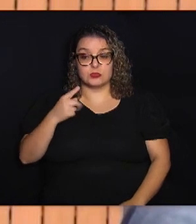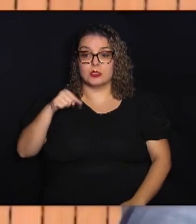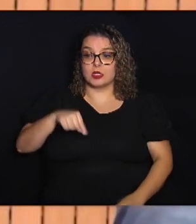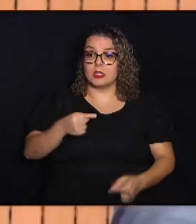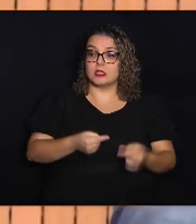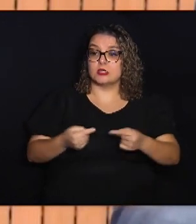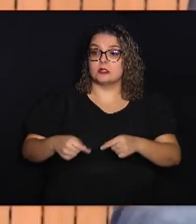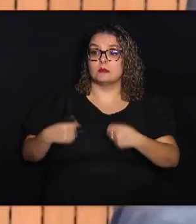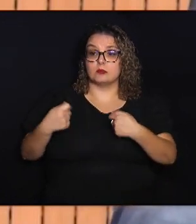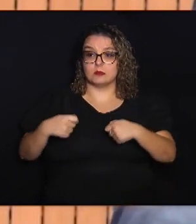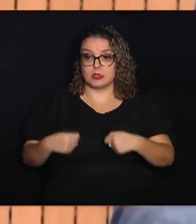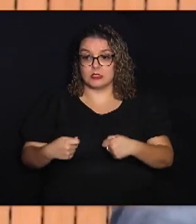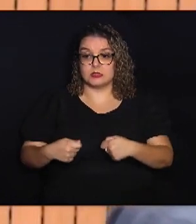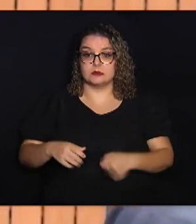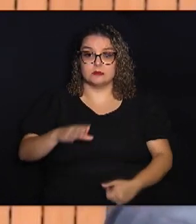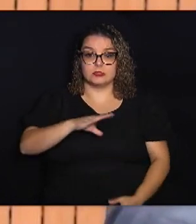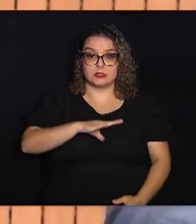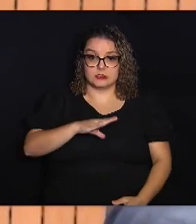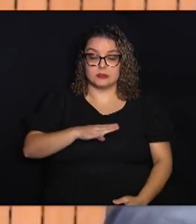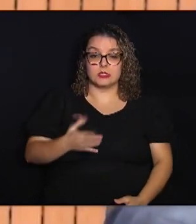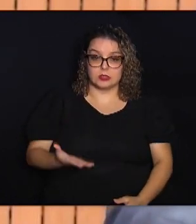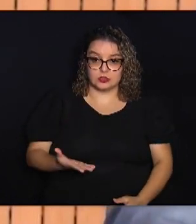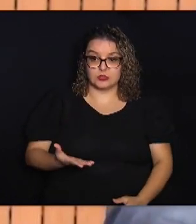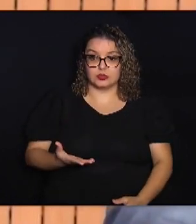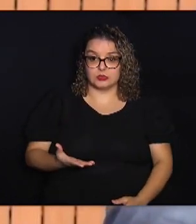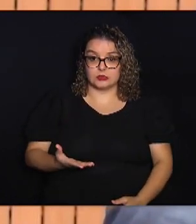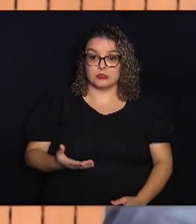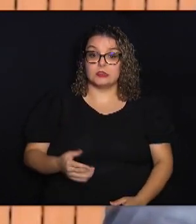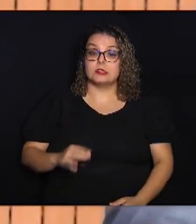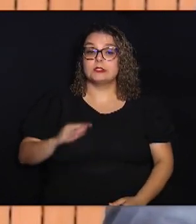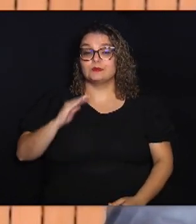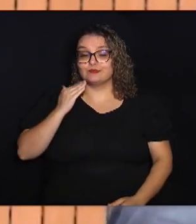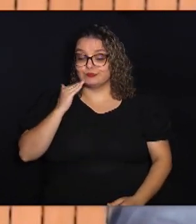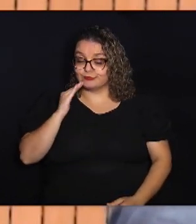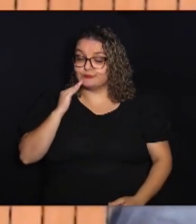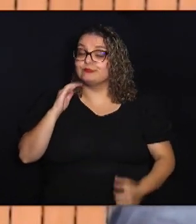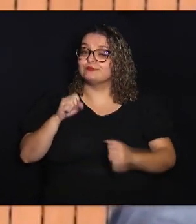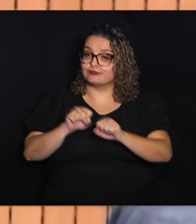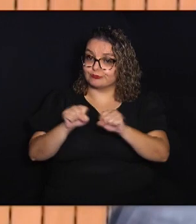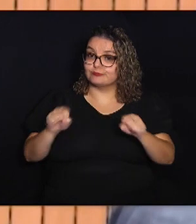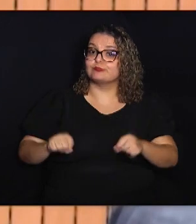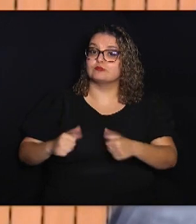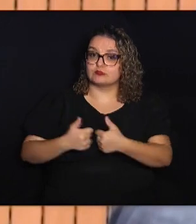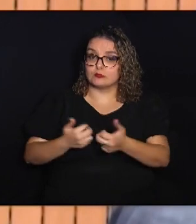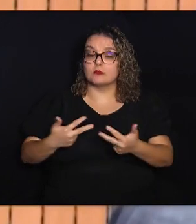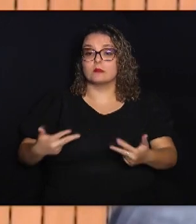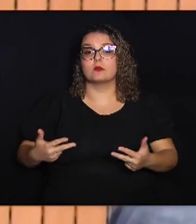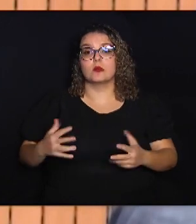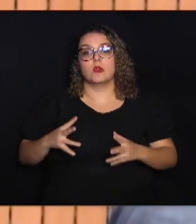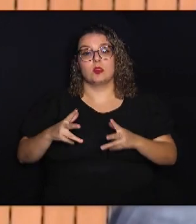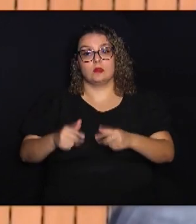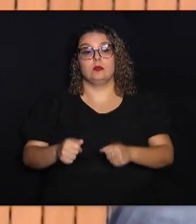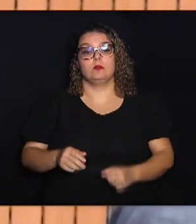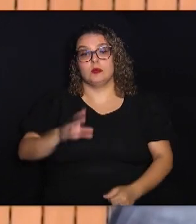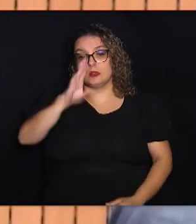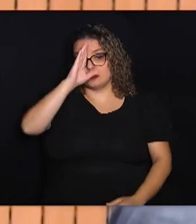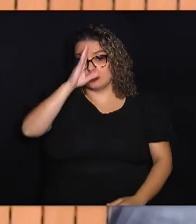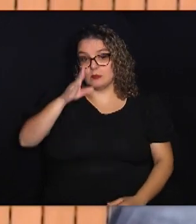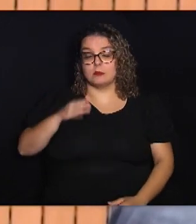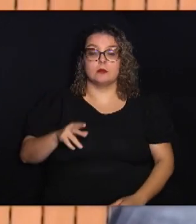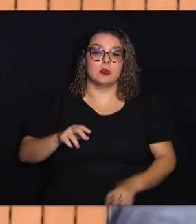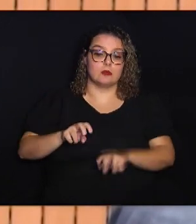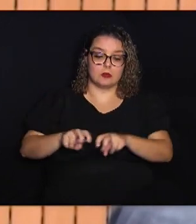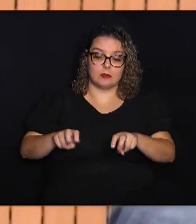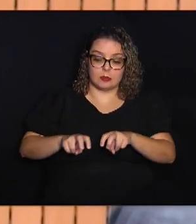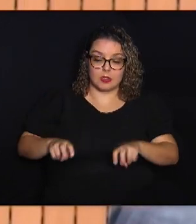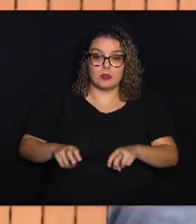é necessária na cidade, que está deficitária no sistema de transporte coletivo, principalmente para passageiros que moram